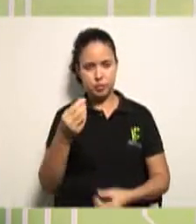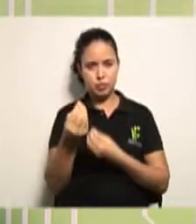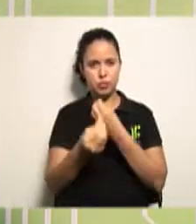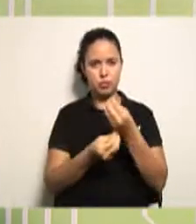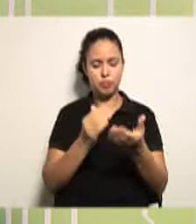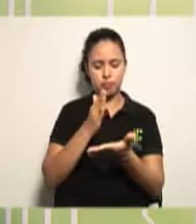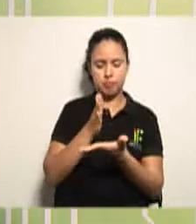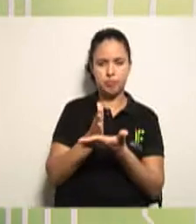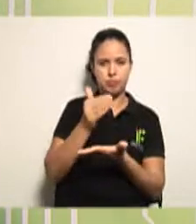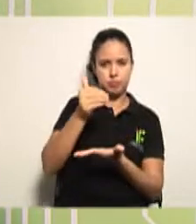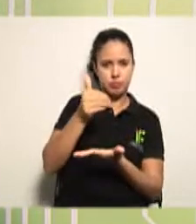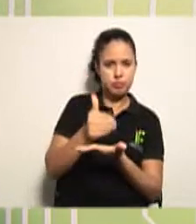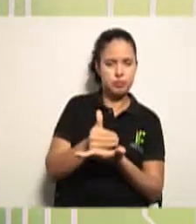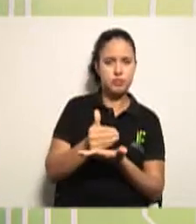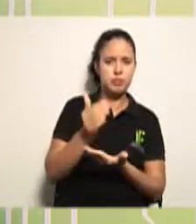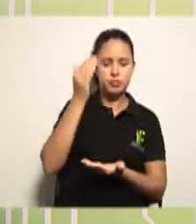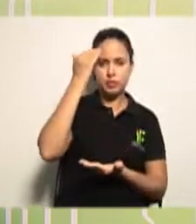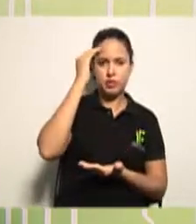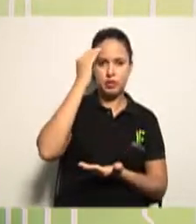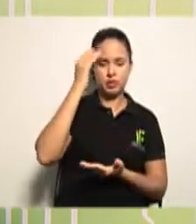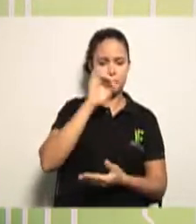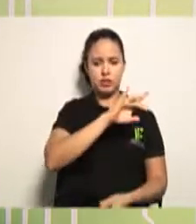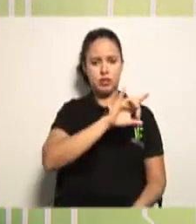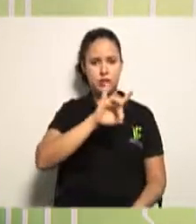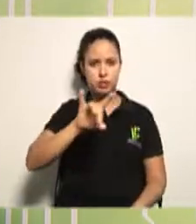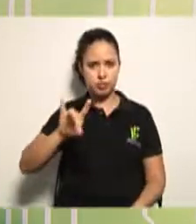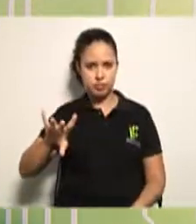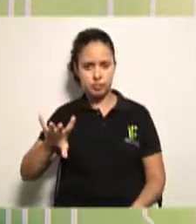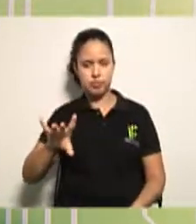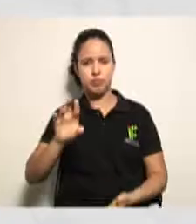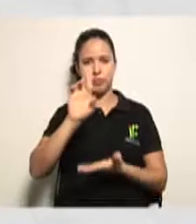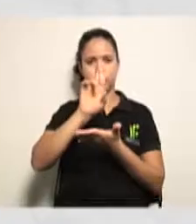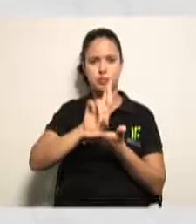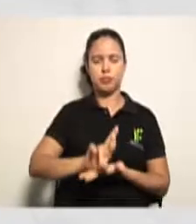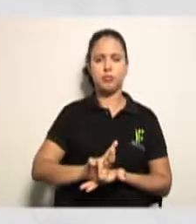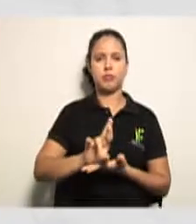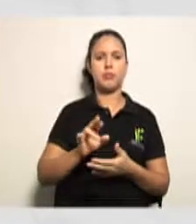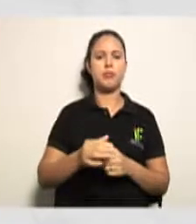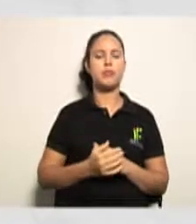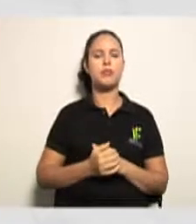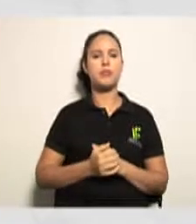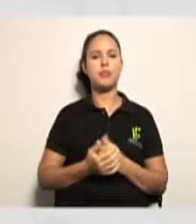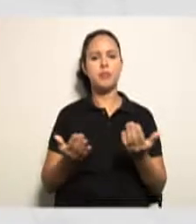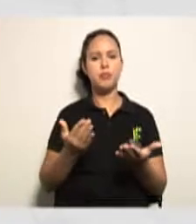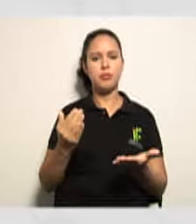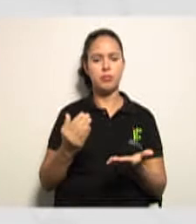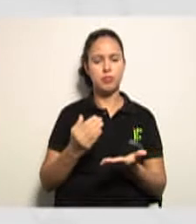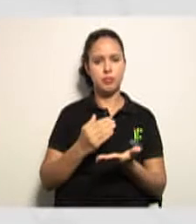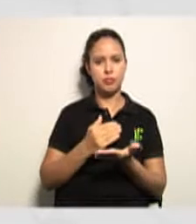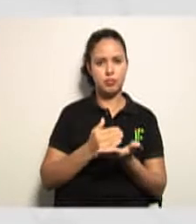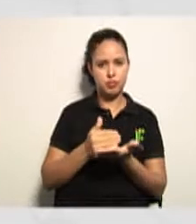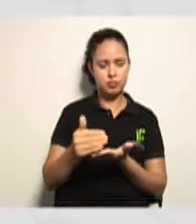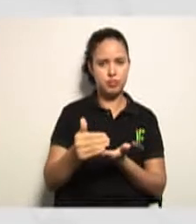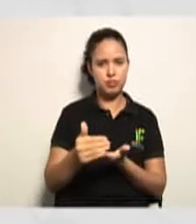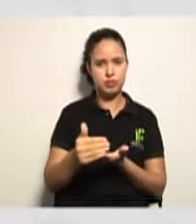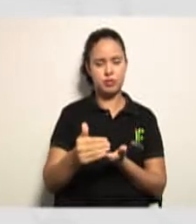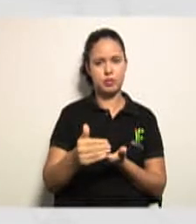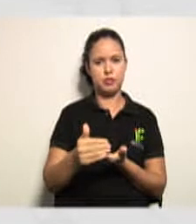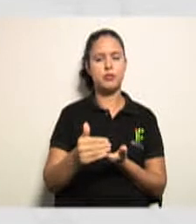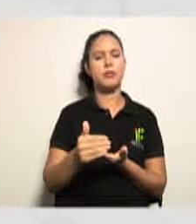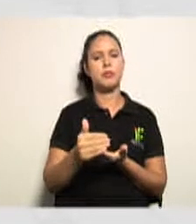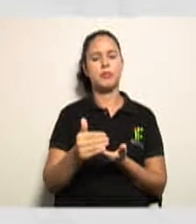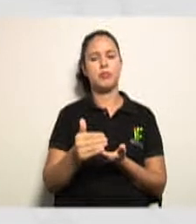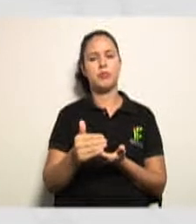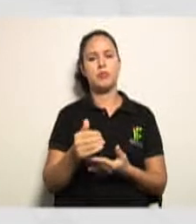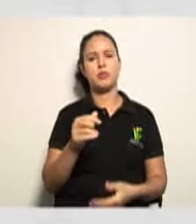vamos entender um pouco melhor a função de cada um desses recursos. Vamos começar primeiro pelo recursos humanos,